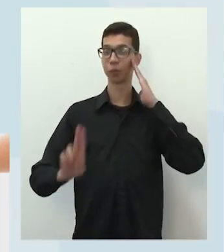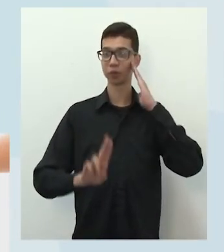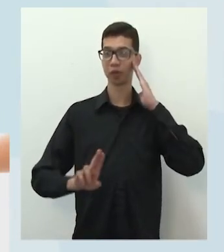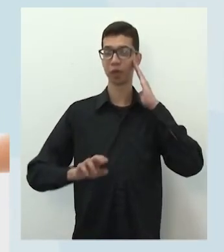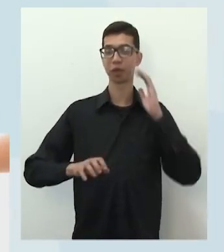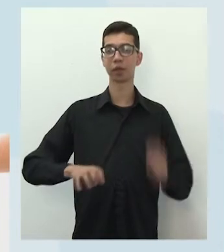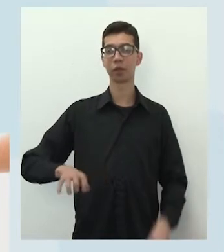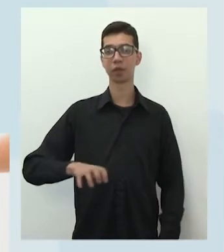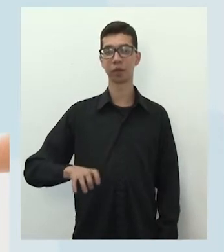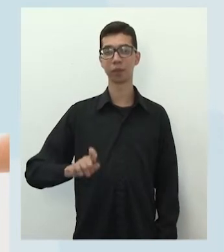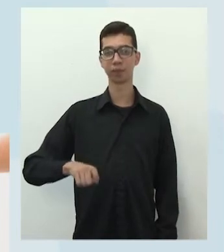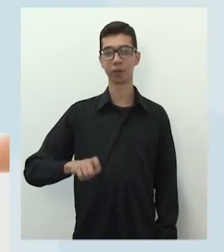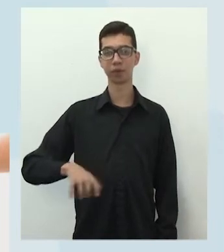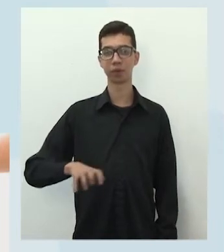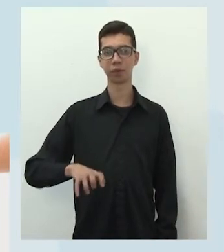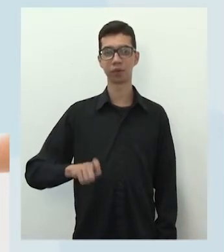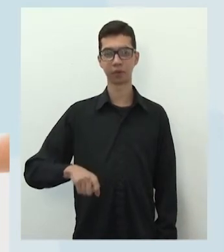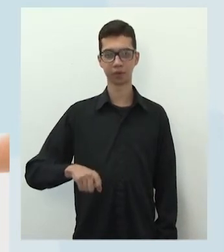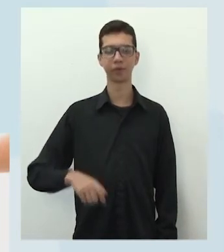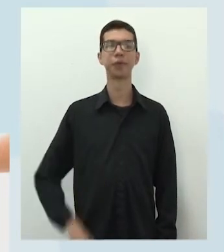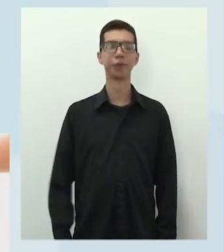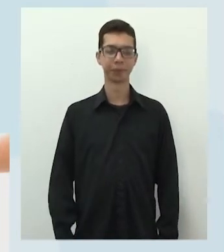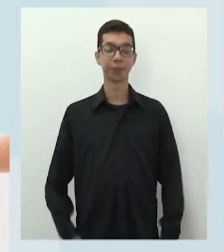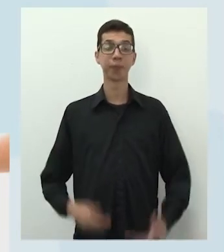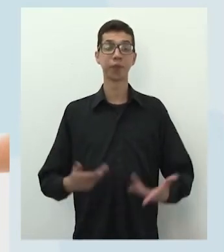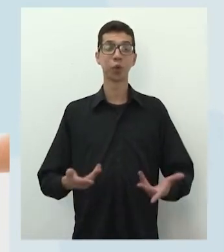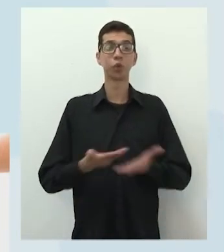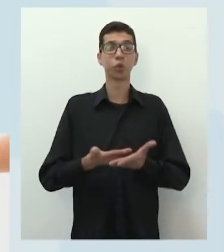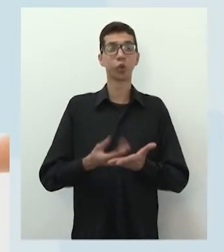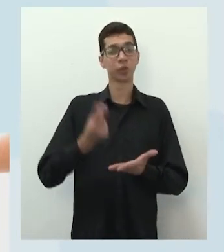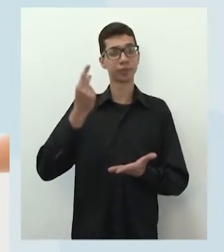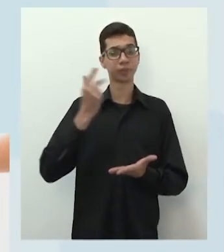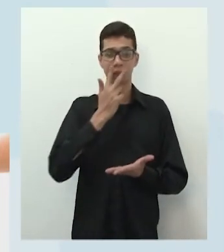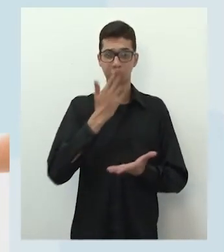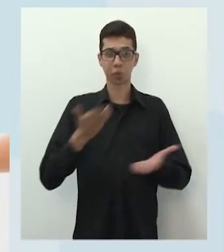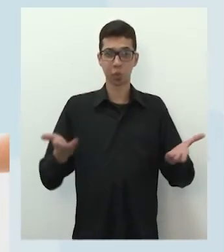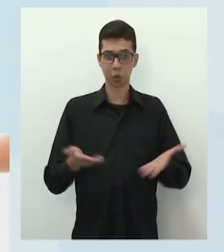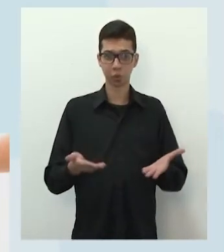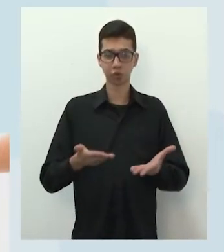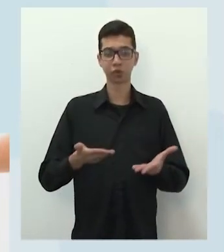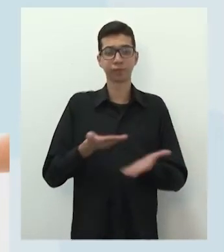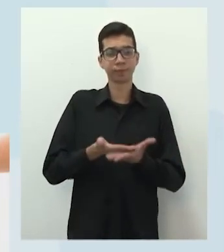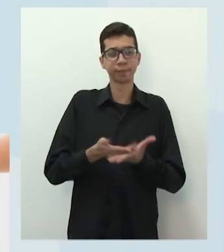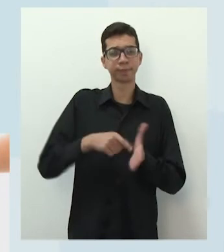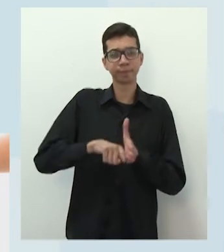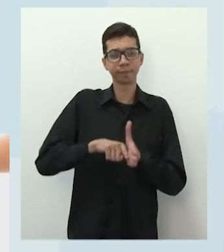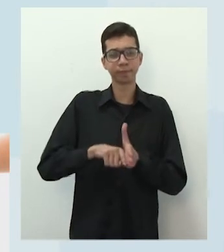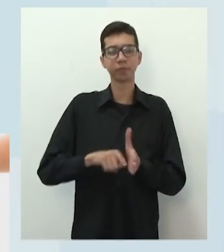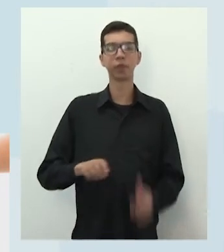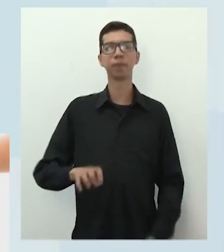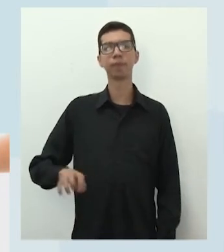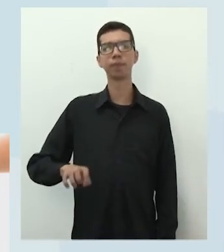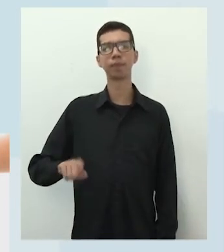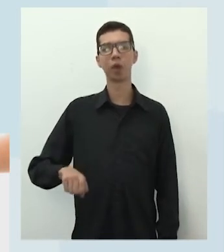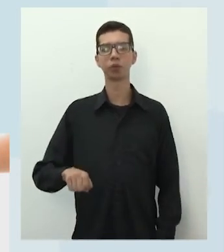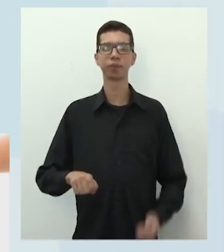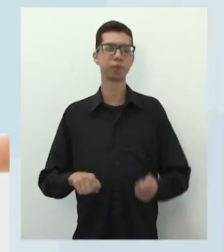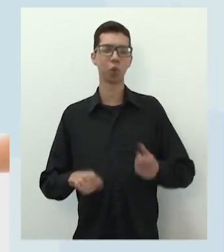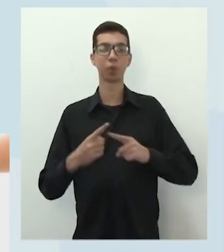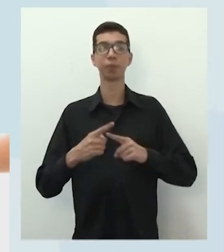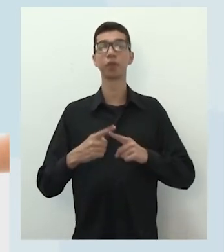crianças deles de 3 a 5 anos. Qual foi o resultado? O resultado foi 14% dessa meninada